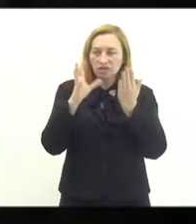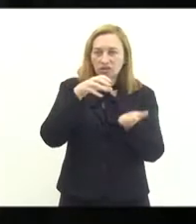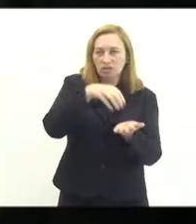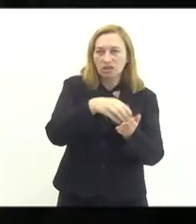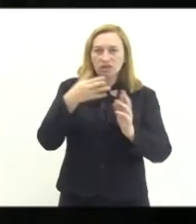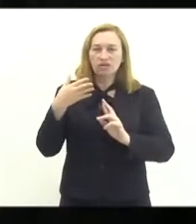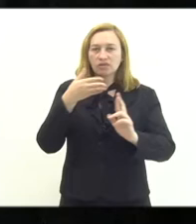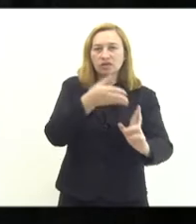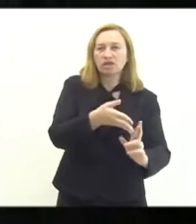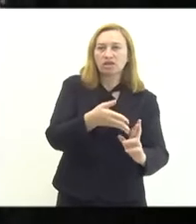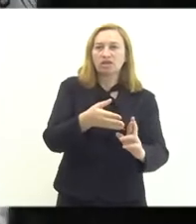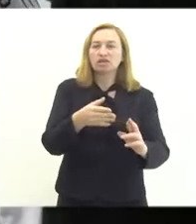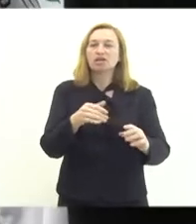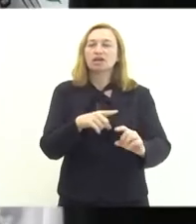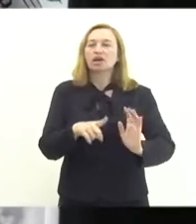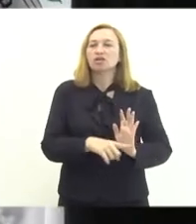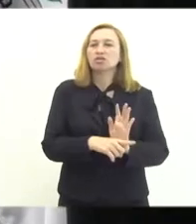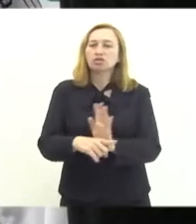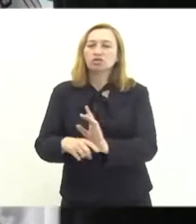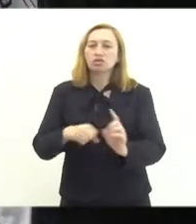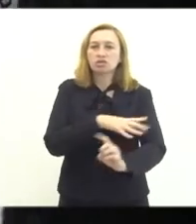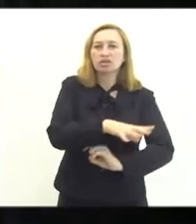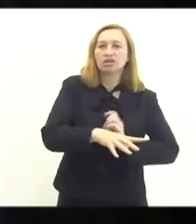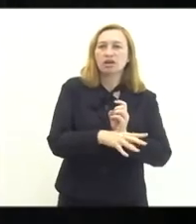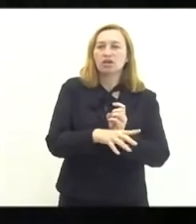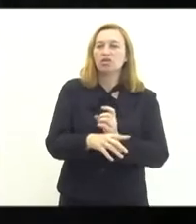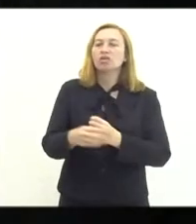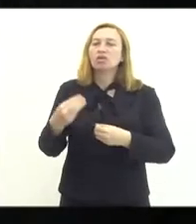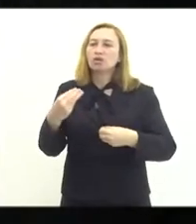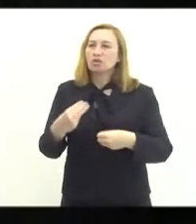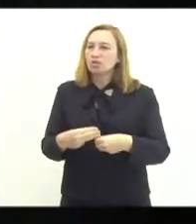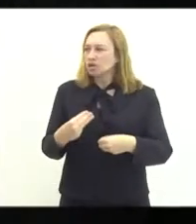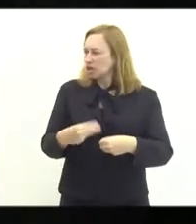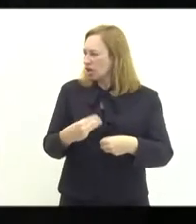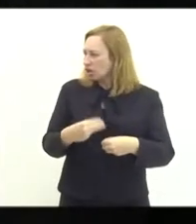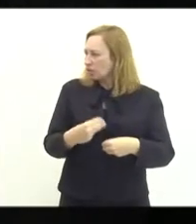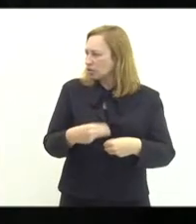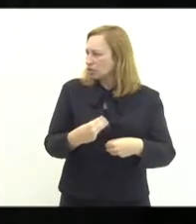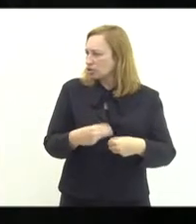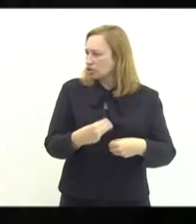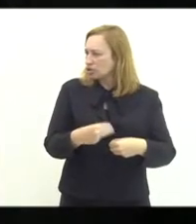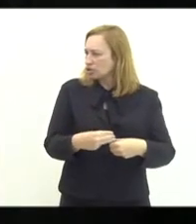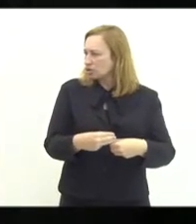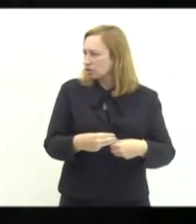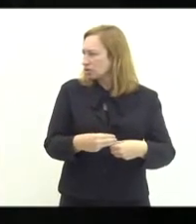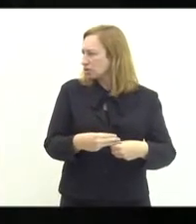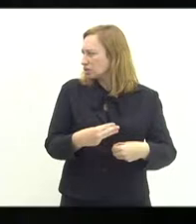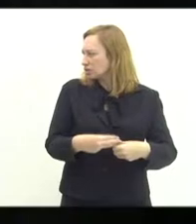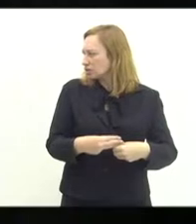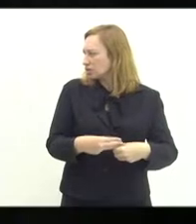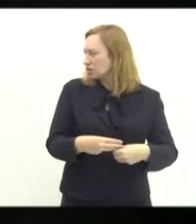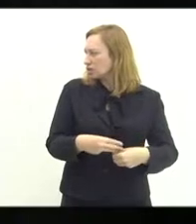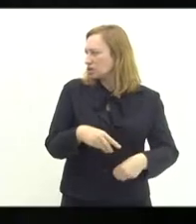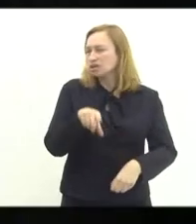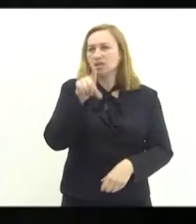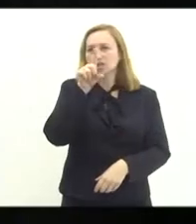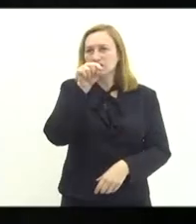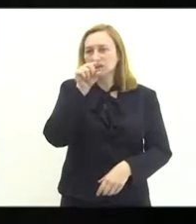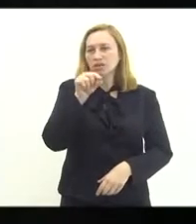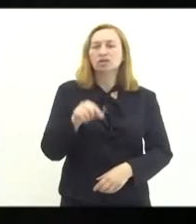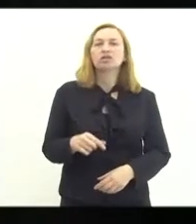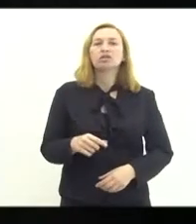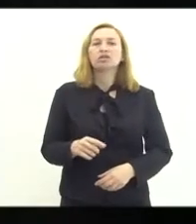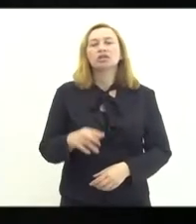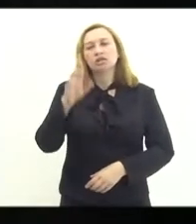de referência de assistência social do município de Nilópolis senhora Ana Cristina e é isso senhor